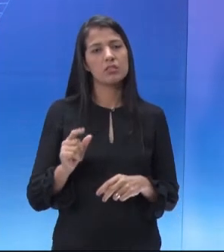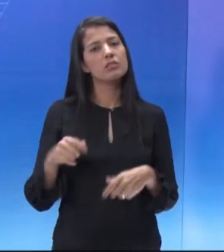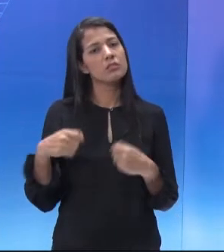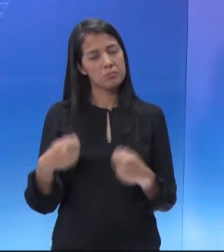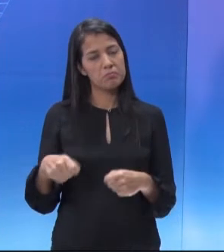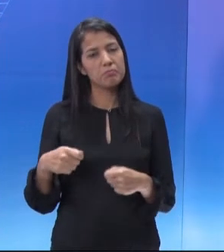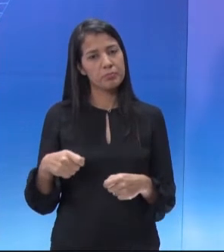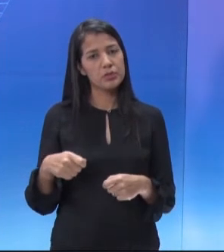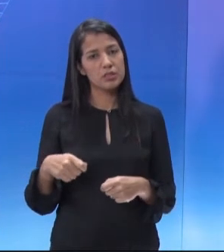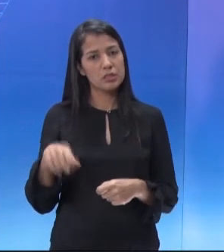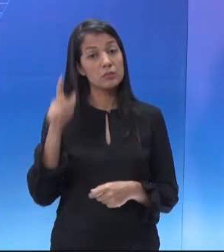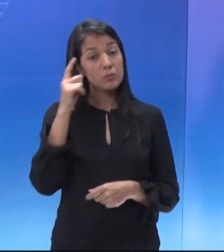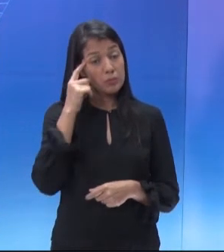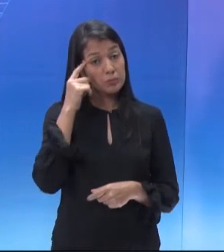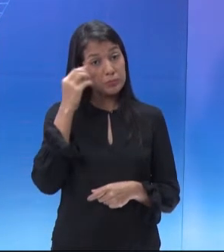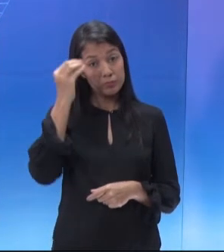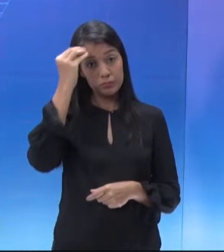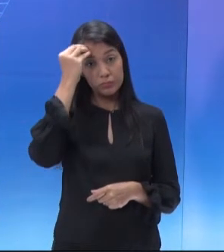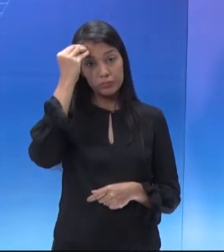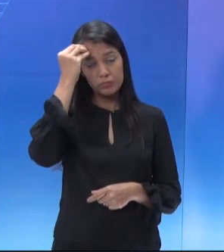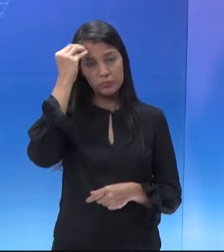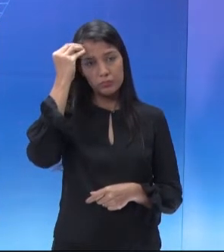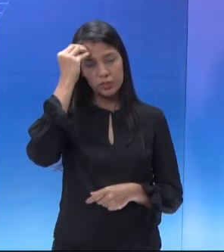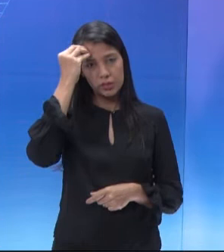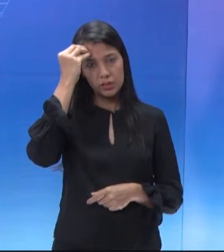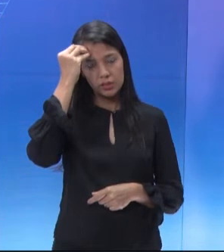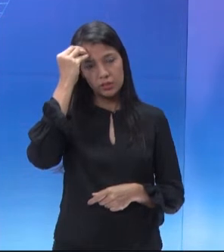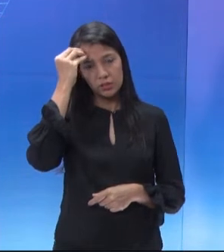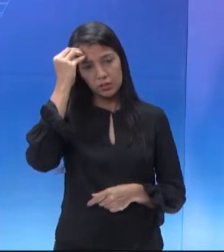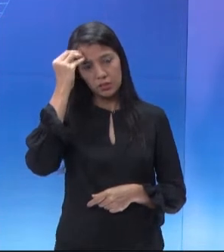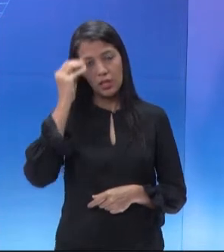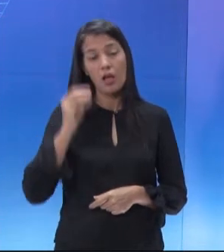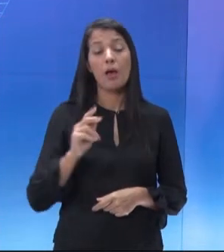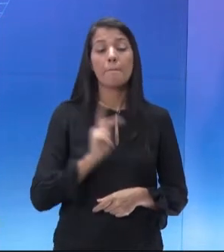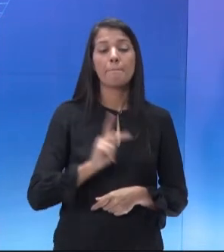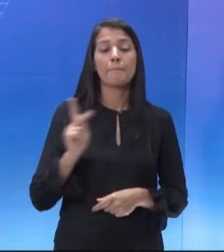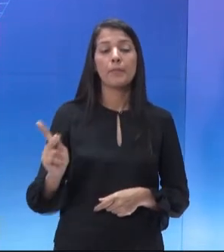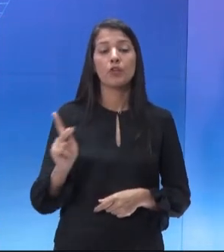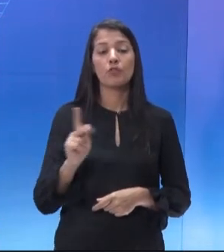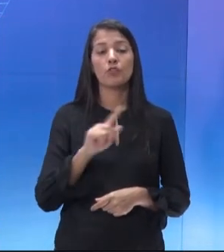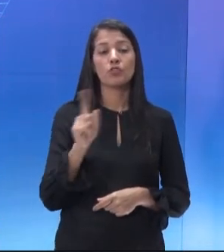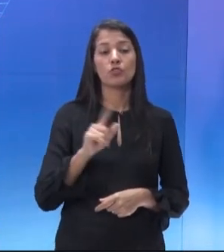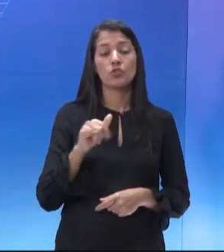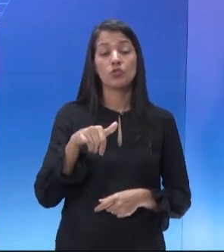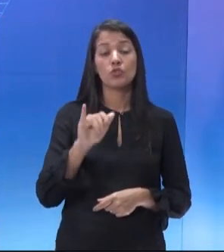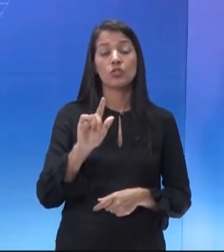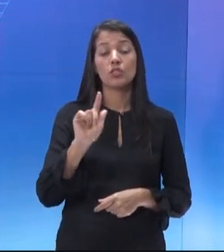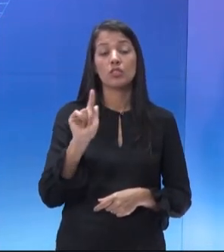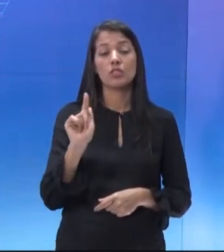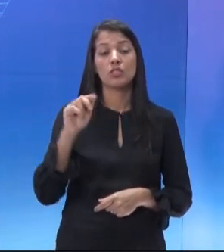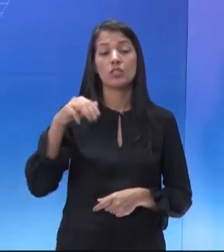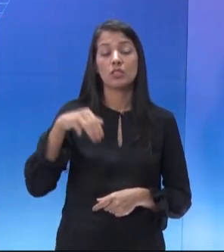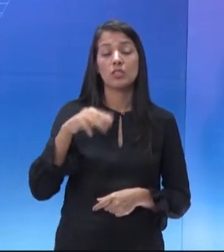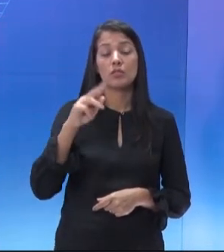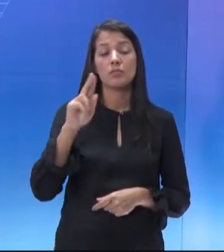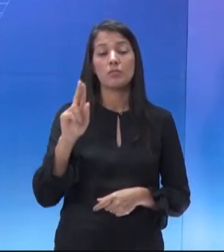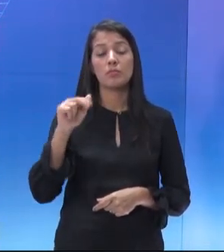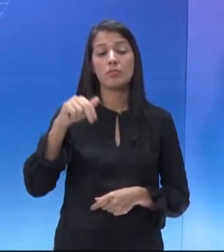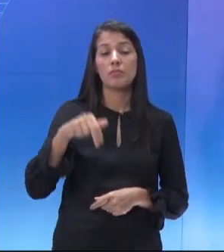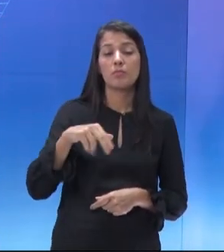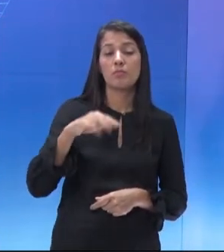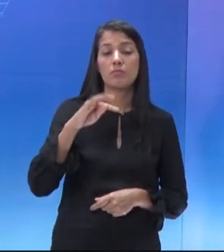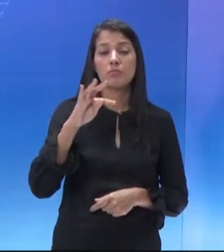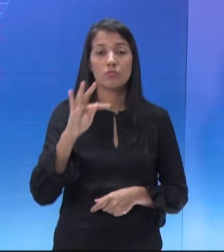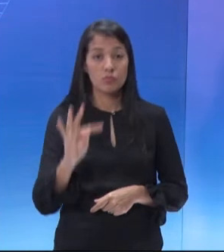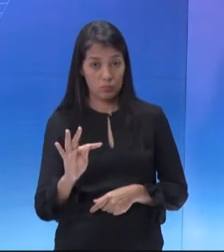você memorizar. É uma citação do professor Zygmunt Bauman, que é um dos mentores da modernidade líquida.